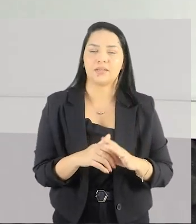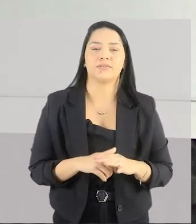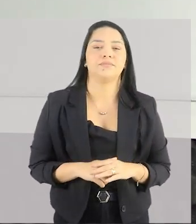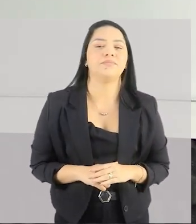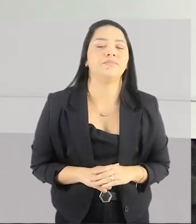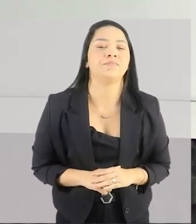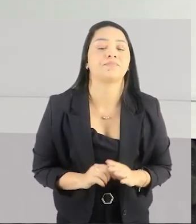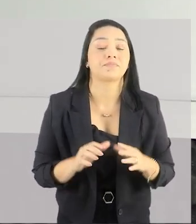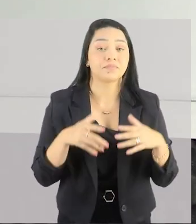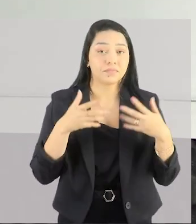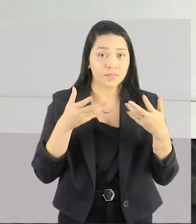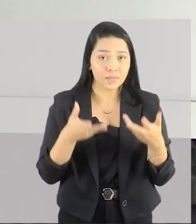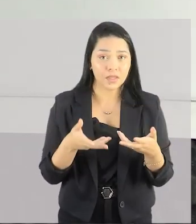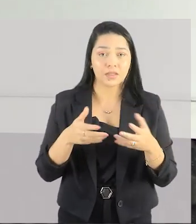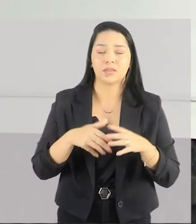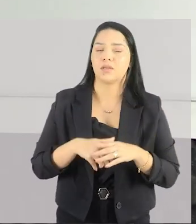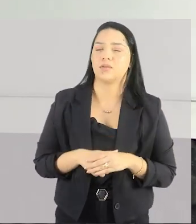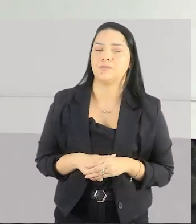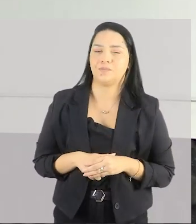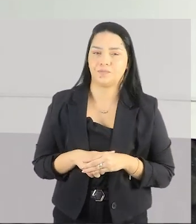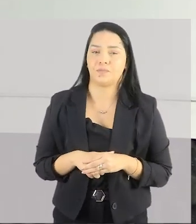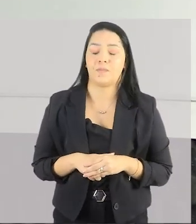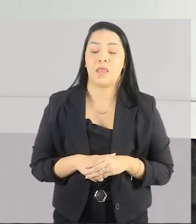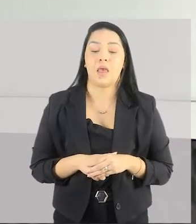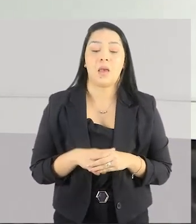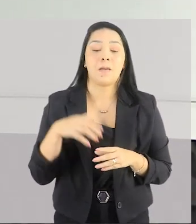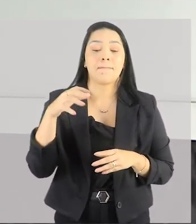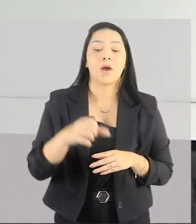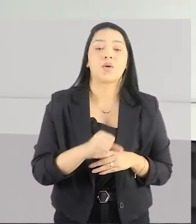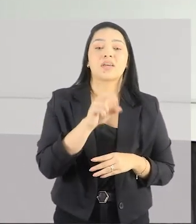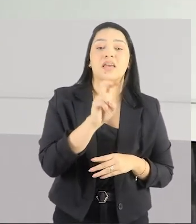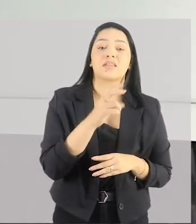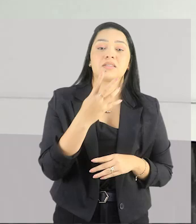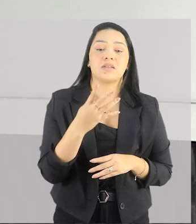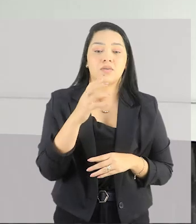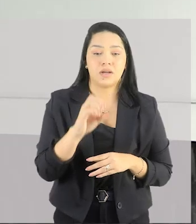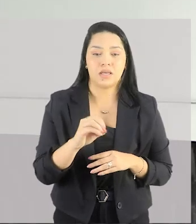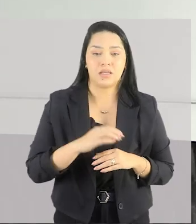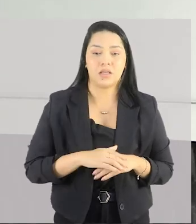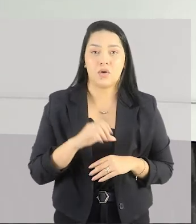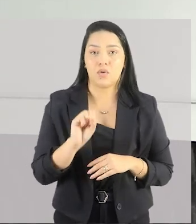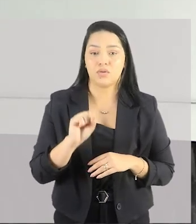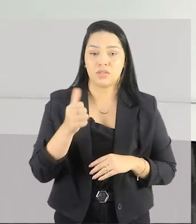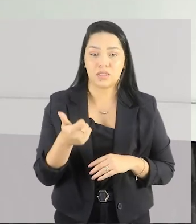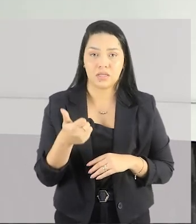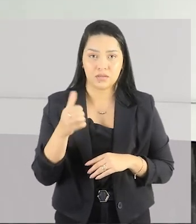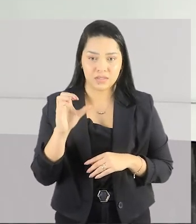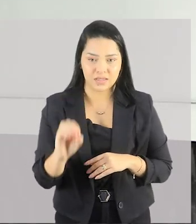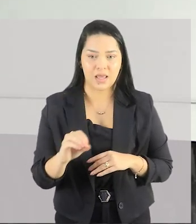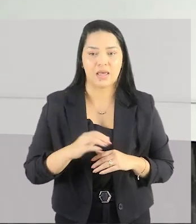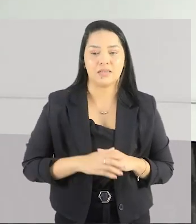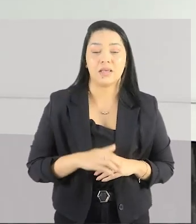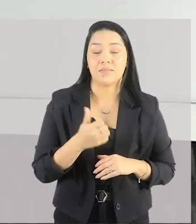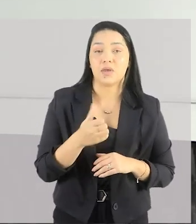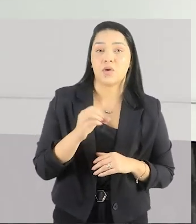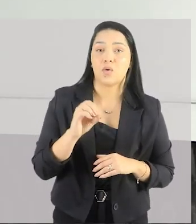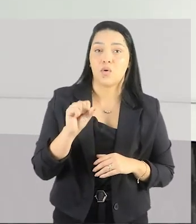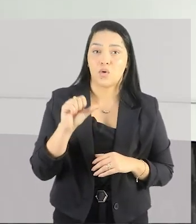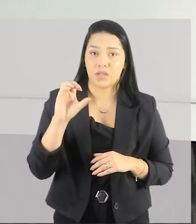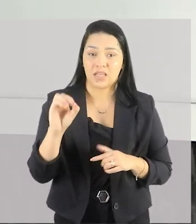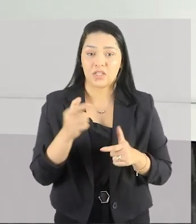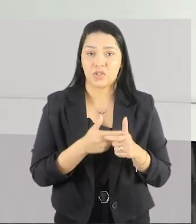tá? Então, olha só, na hora que eu pego 540, 810 e 1080 e divido